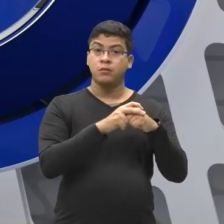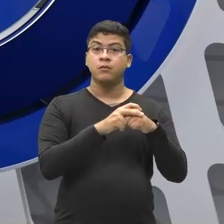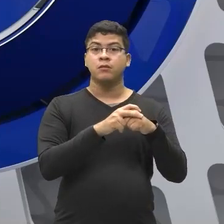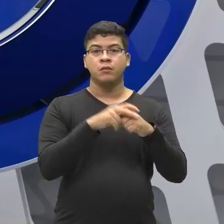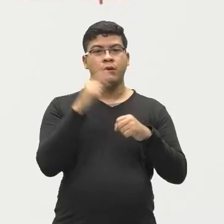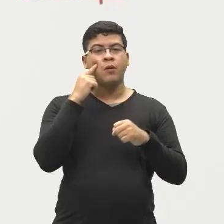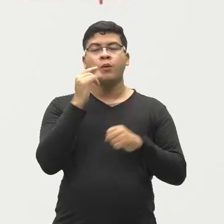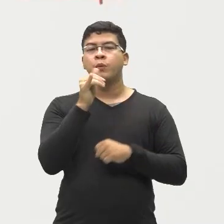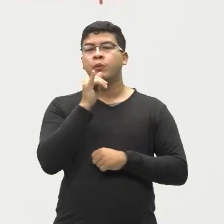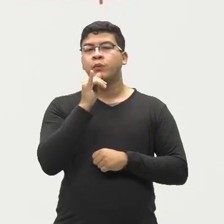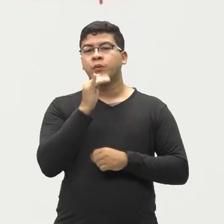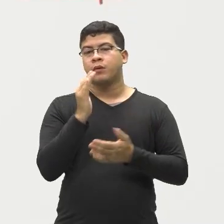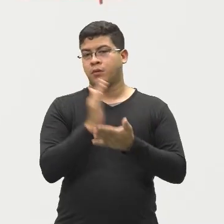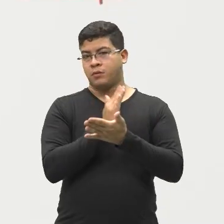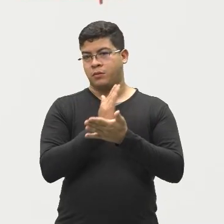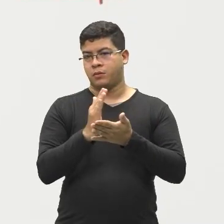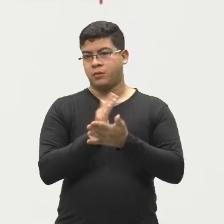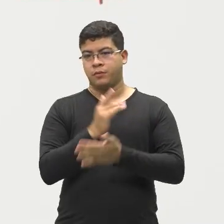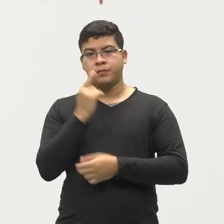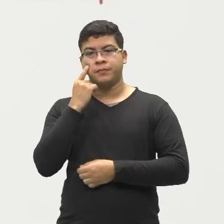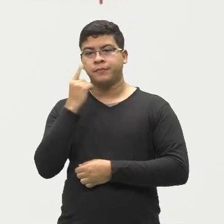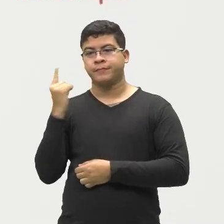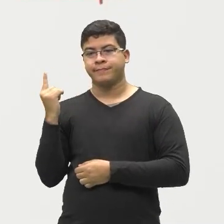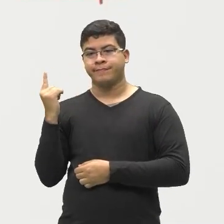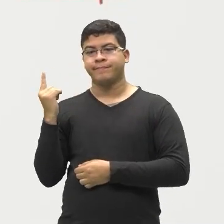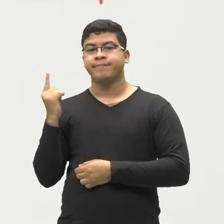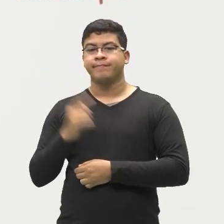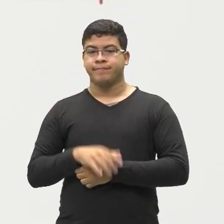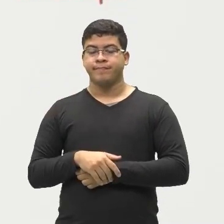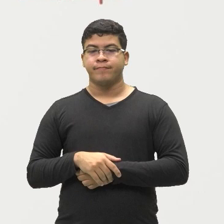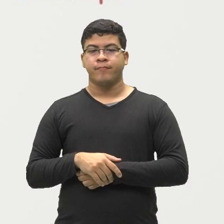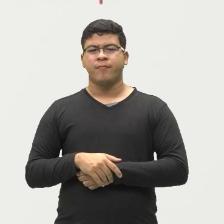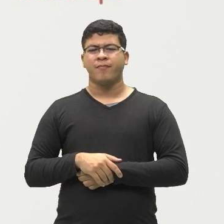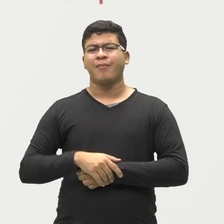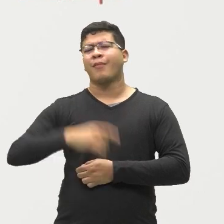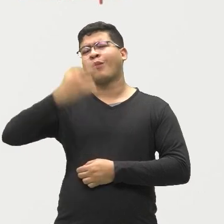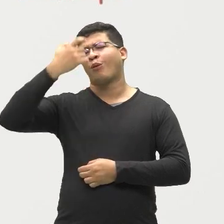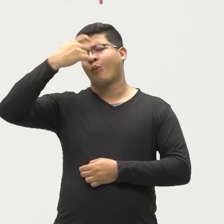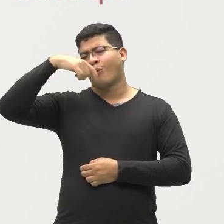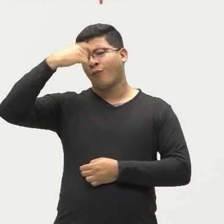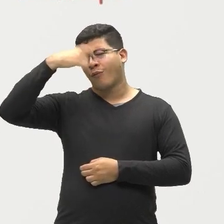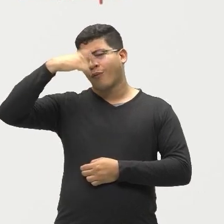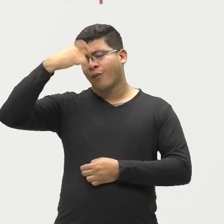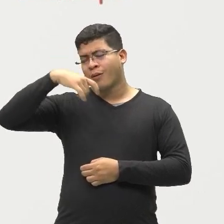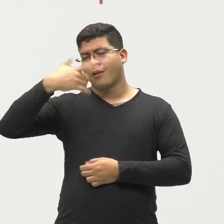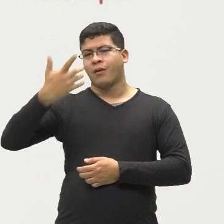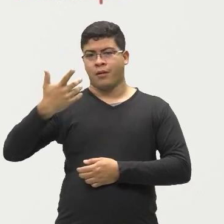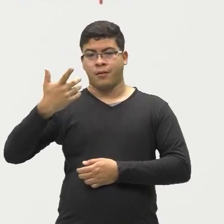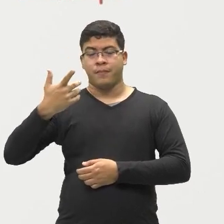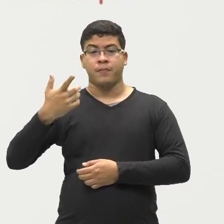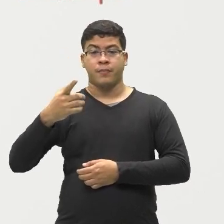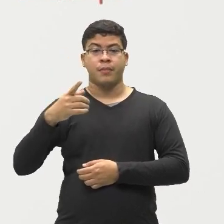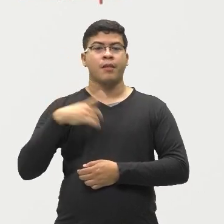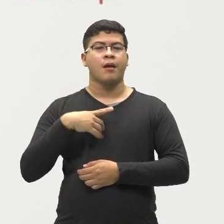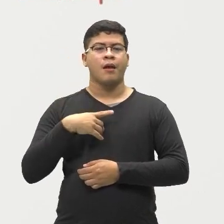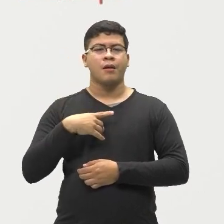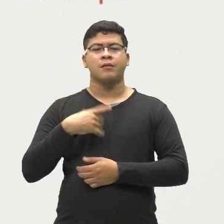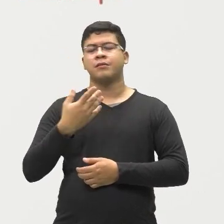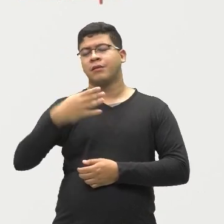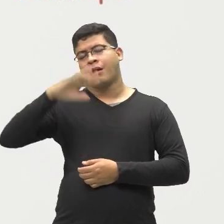alguns exemplos, né? A gente tem o caso das viroses, né, que é ocasionada por vírus, aquela gripe,